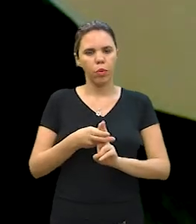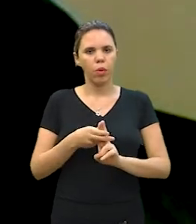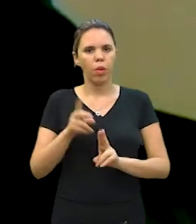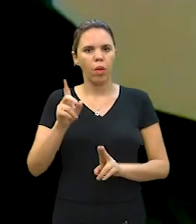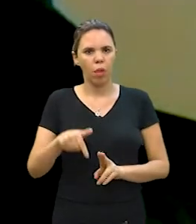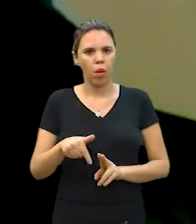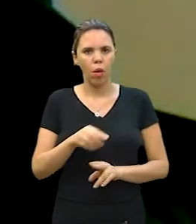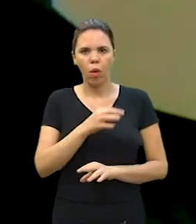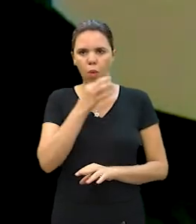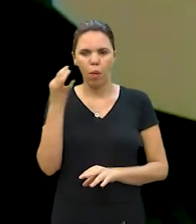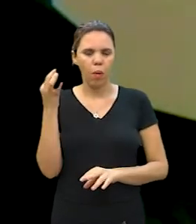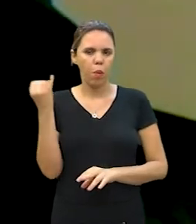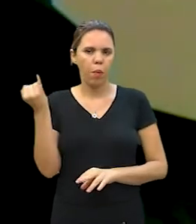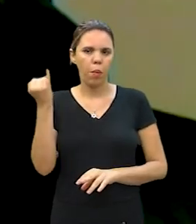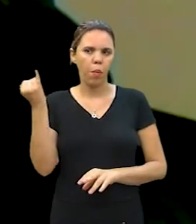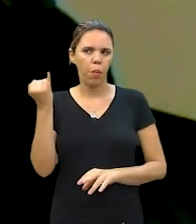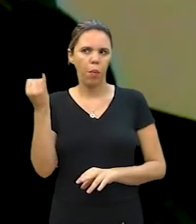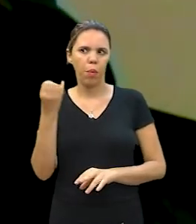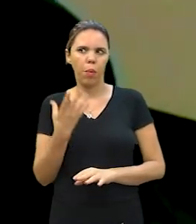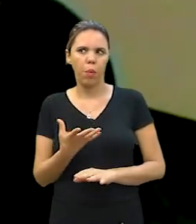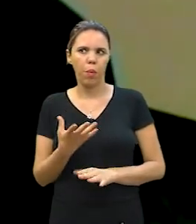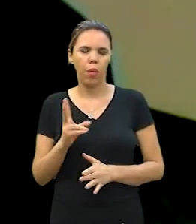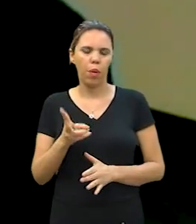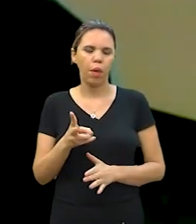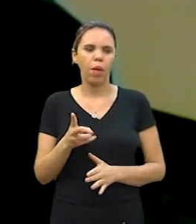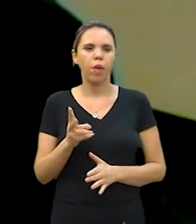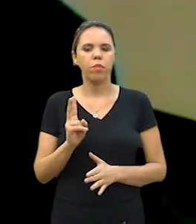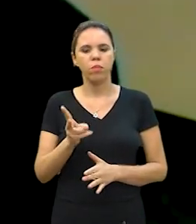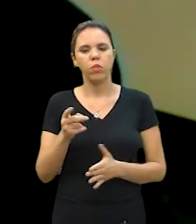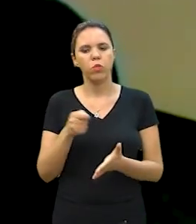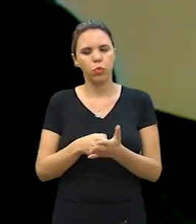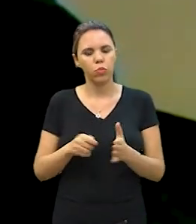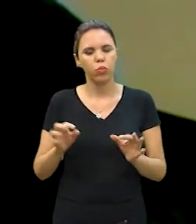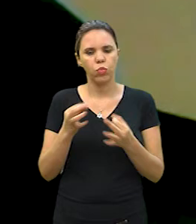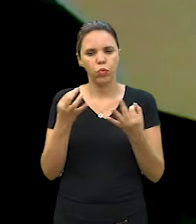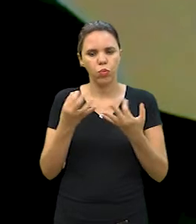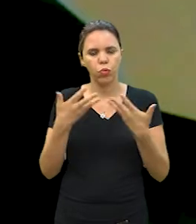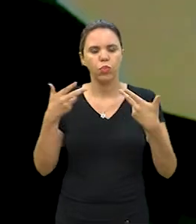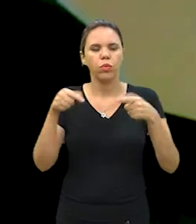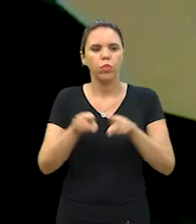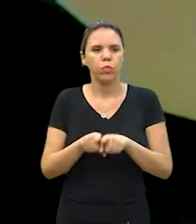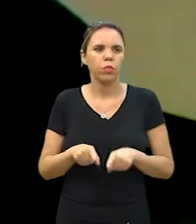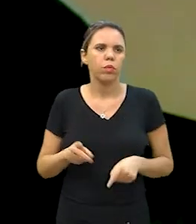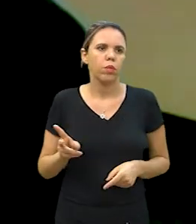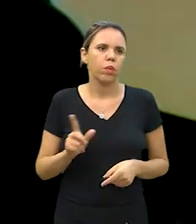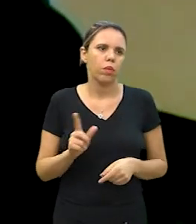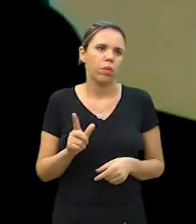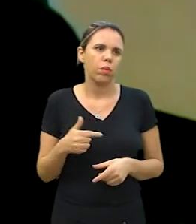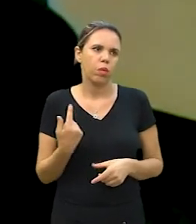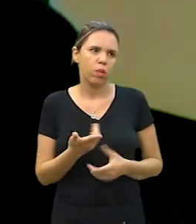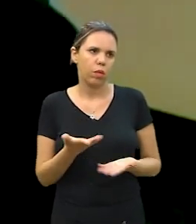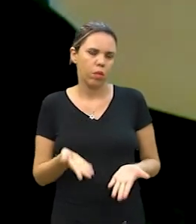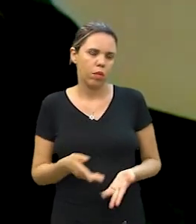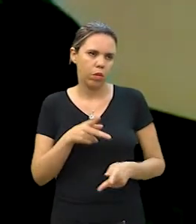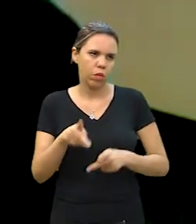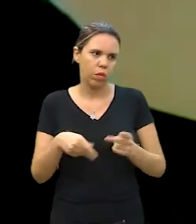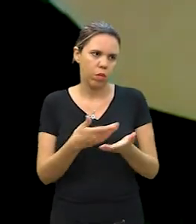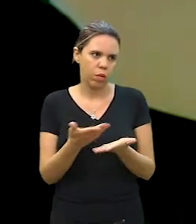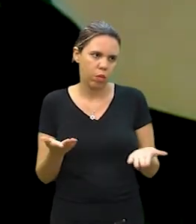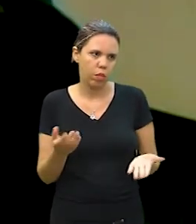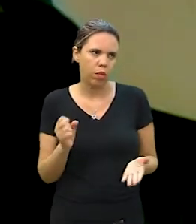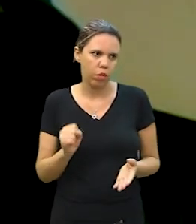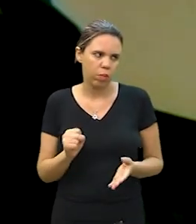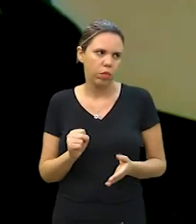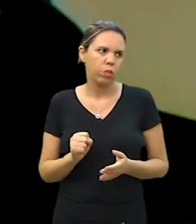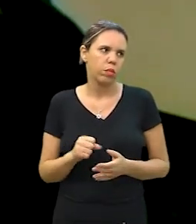SUS, que é um instrumento muito importante que precisa ser permanentemente aprimorado, né? E para que essas